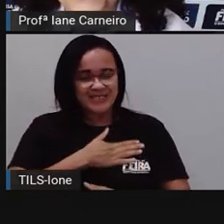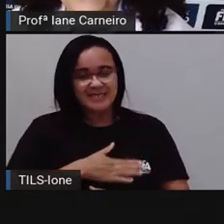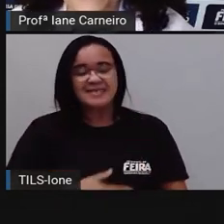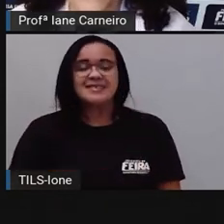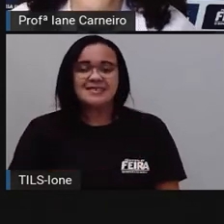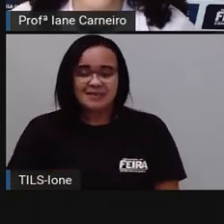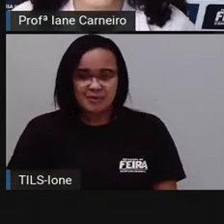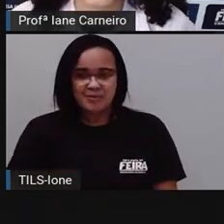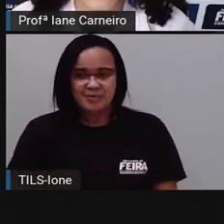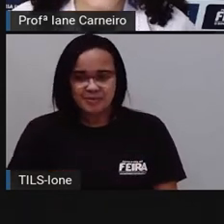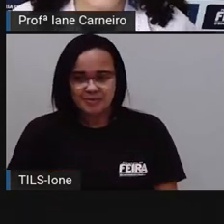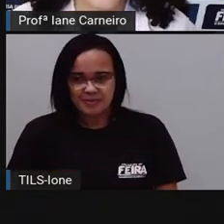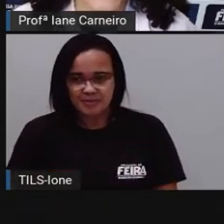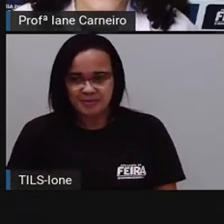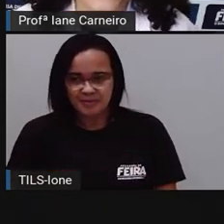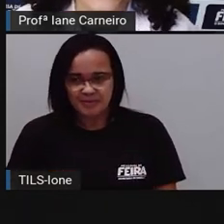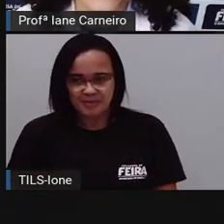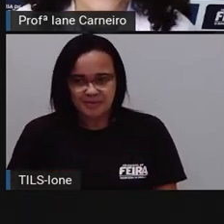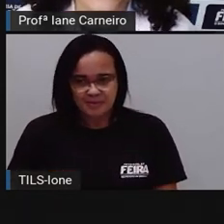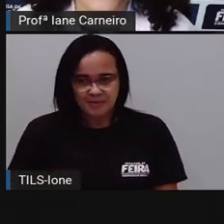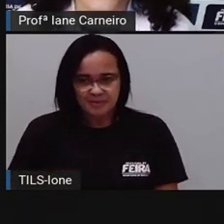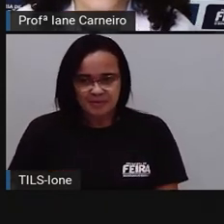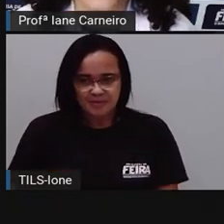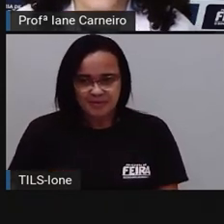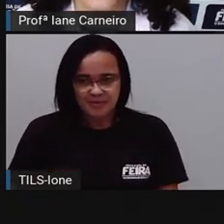próximo. Foi Irara, não foi?